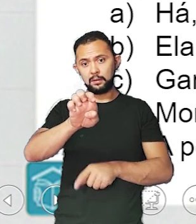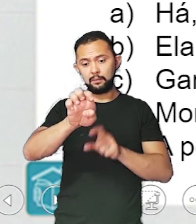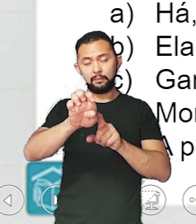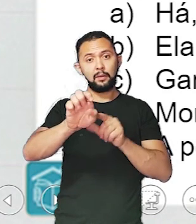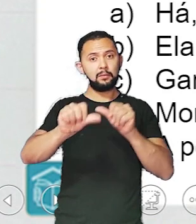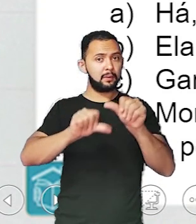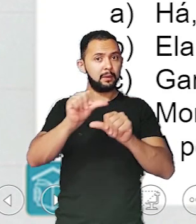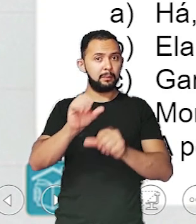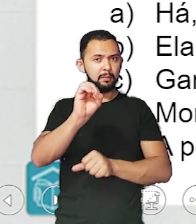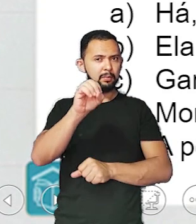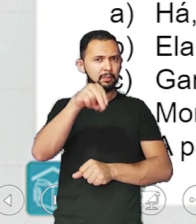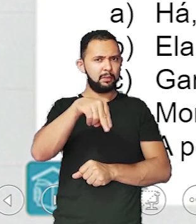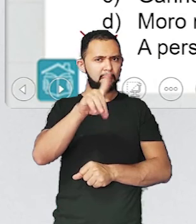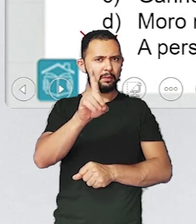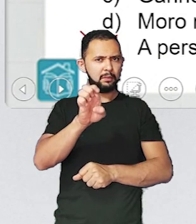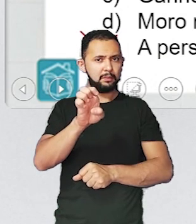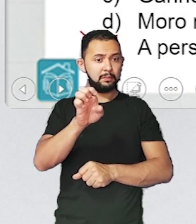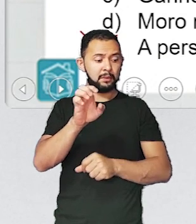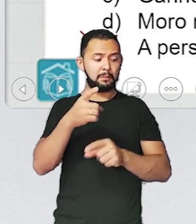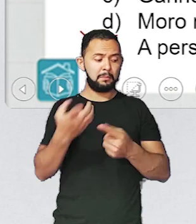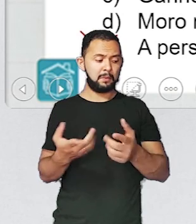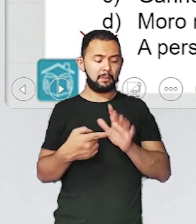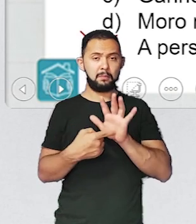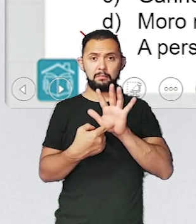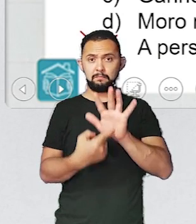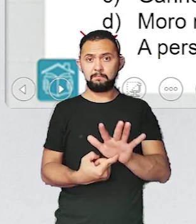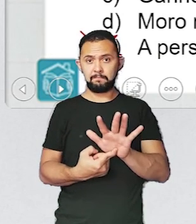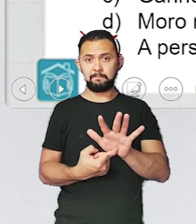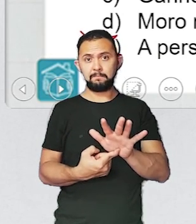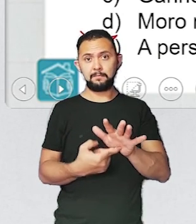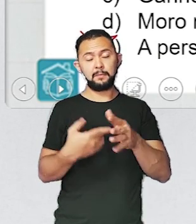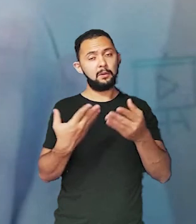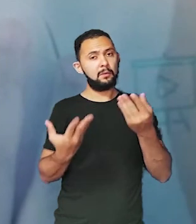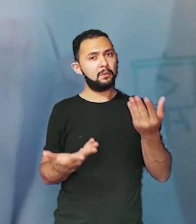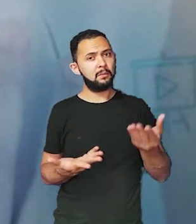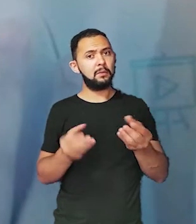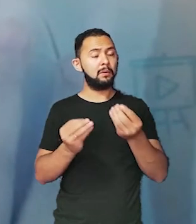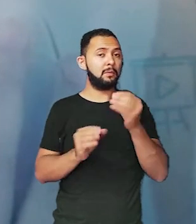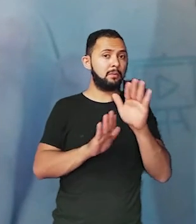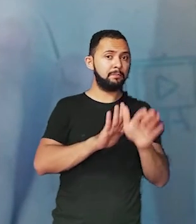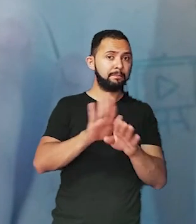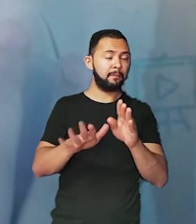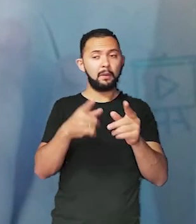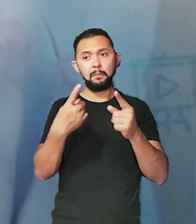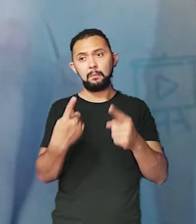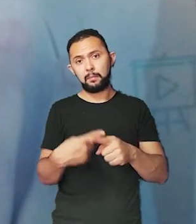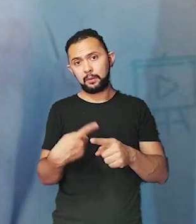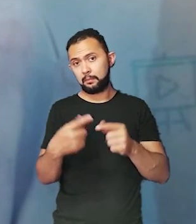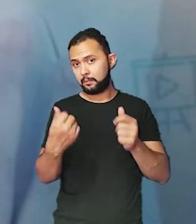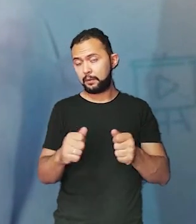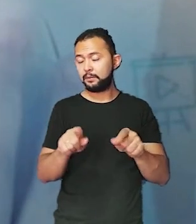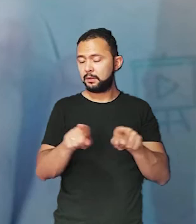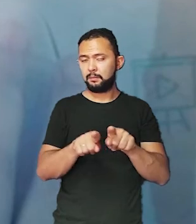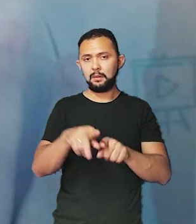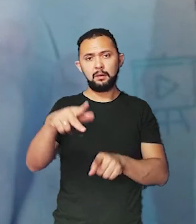onde meus avós moravam, né? Quando apareceu o onde, gente, fiquem atentos também. Se tivesse um onde, seria pronome relativo,